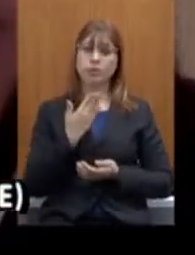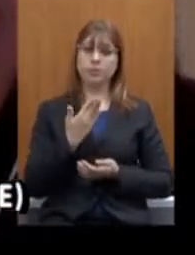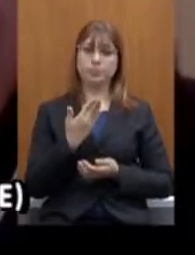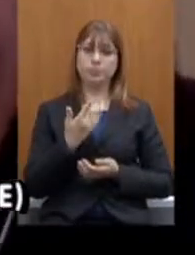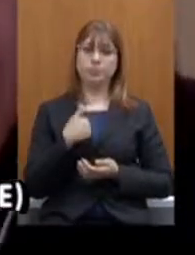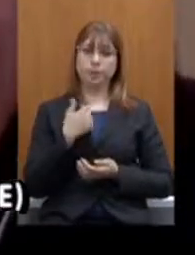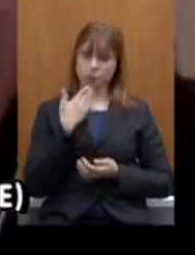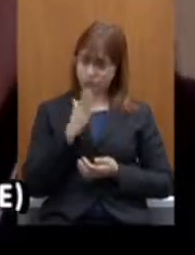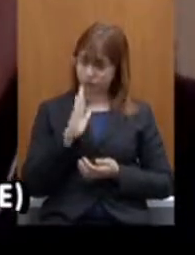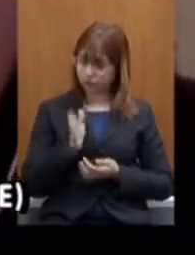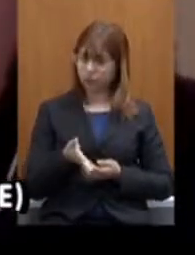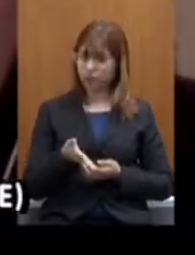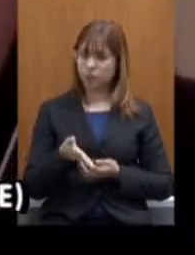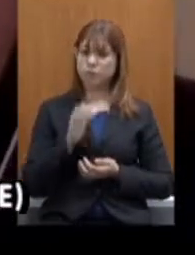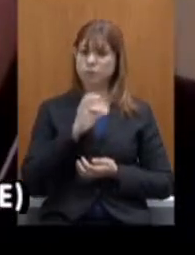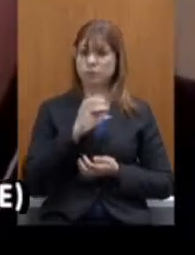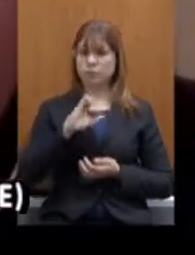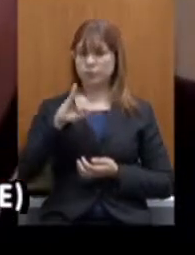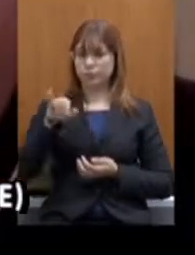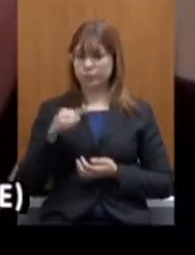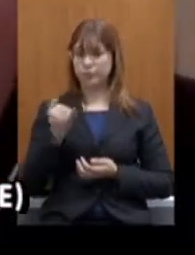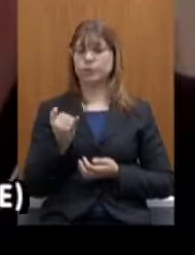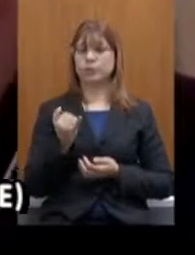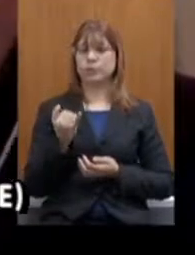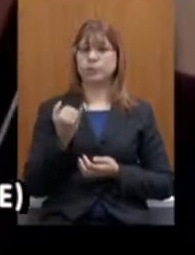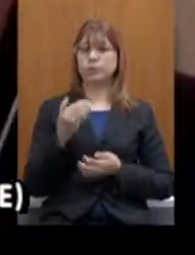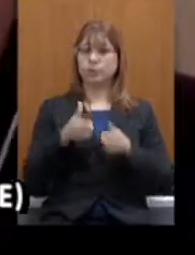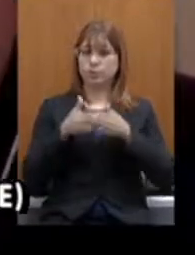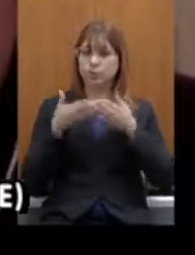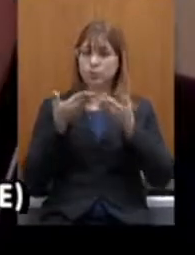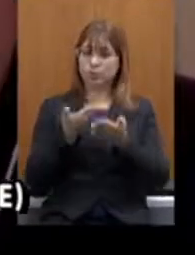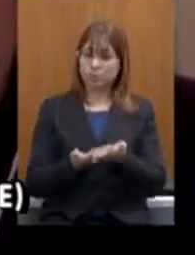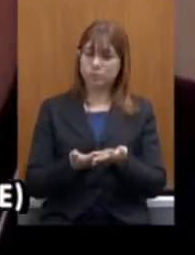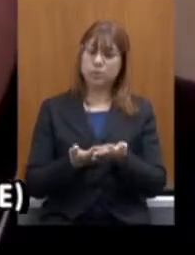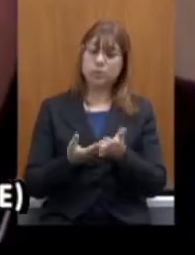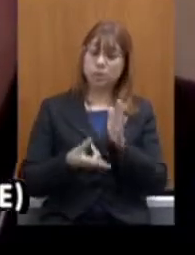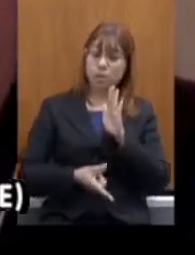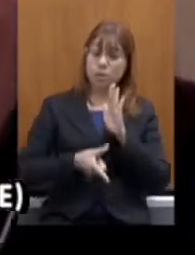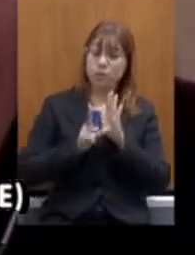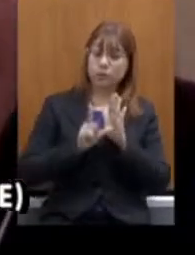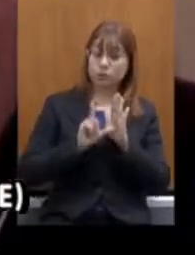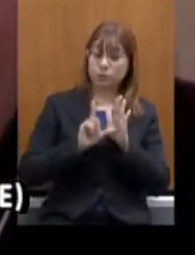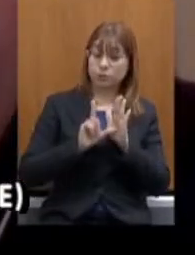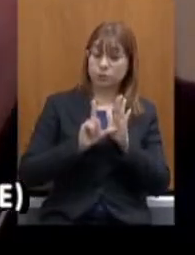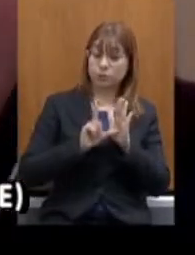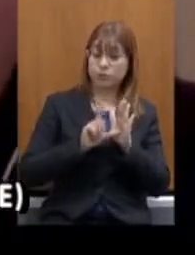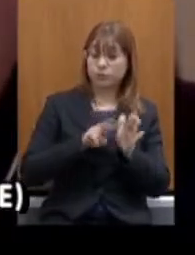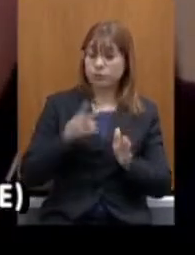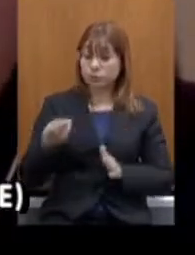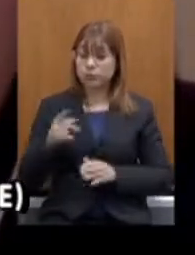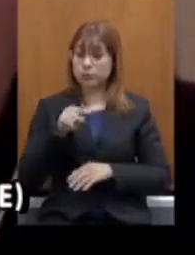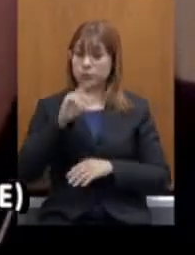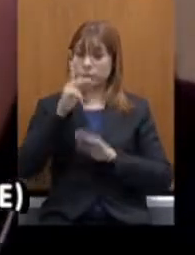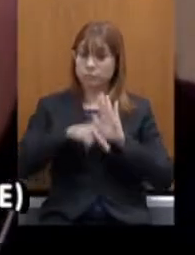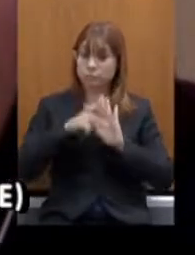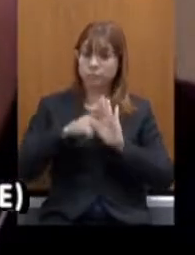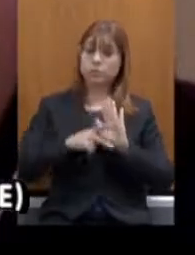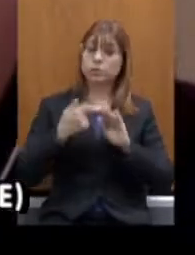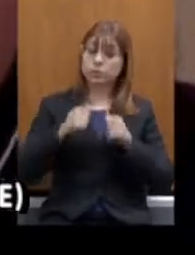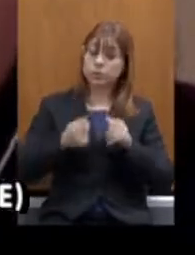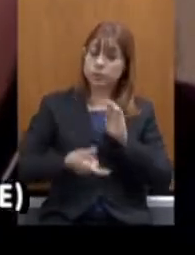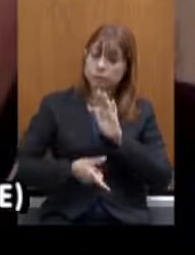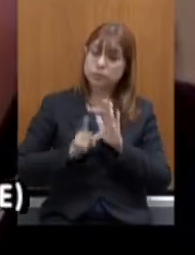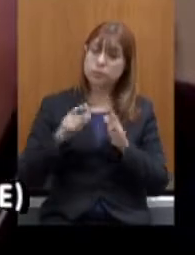eu fiz um pedido na ccj através de um requerimento aqui antes da implementação do projeto na própria ccj nós tivéssemos uma